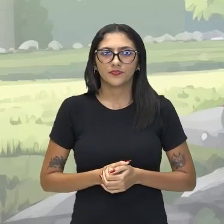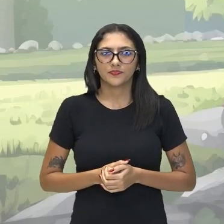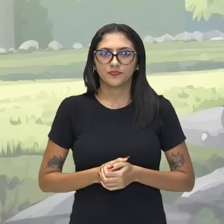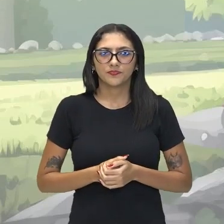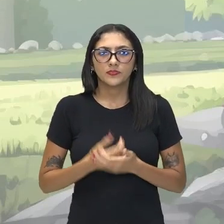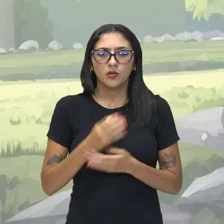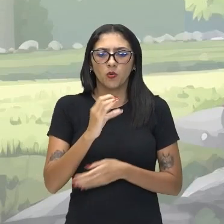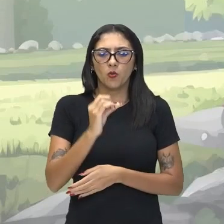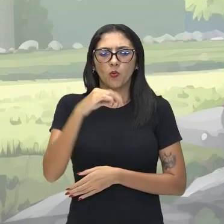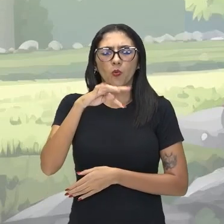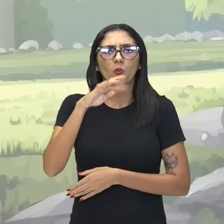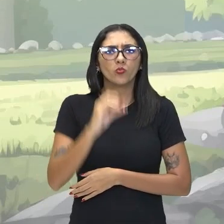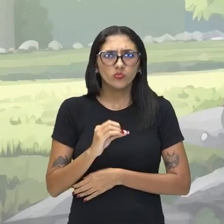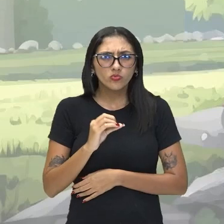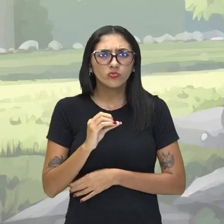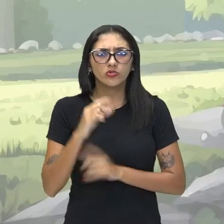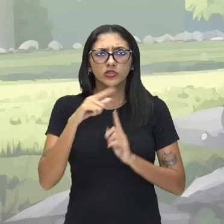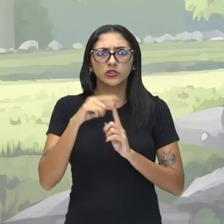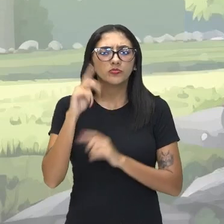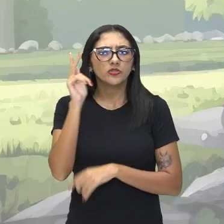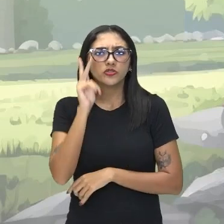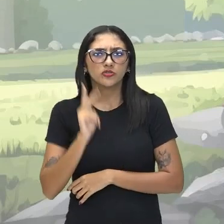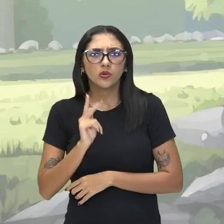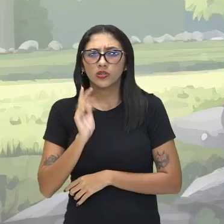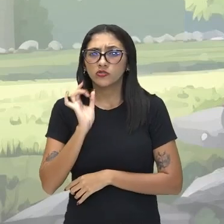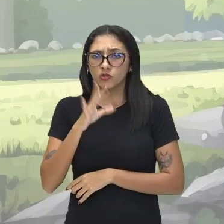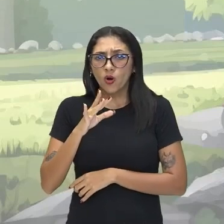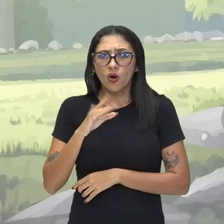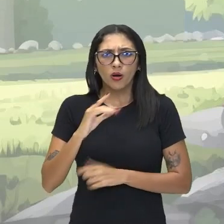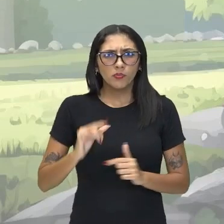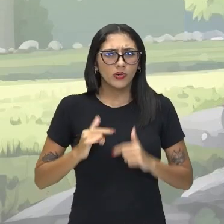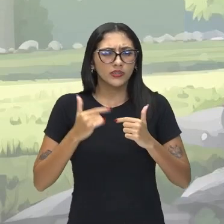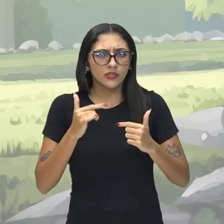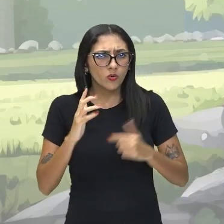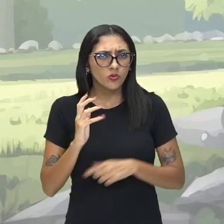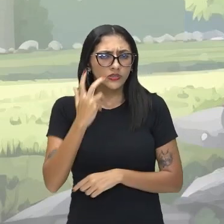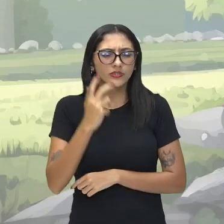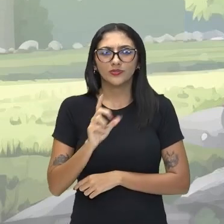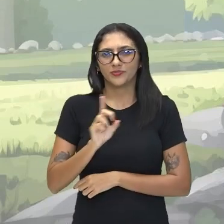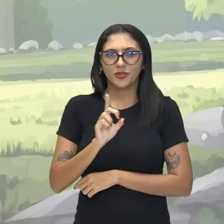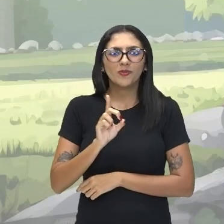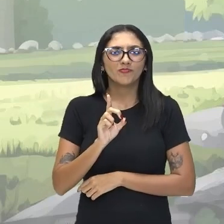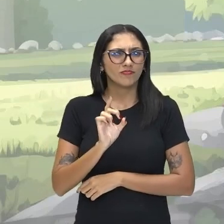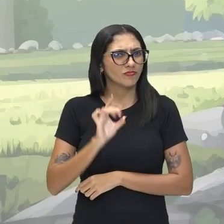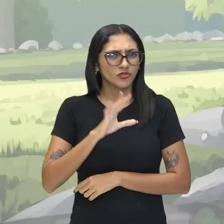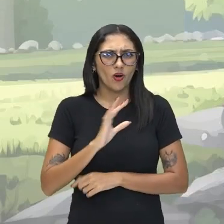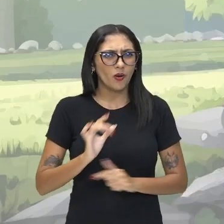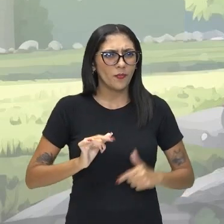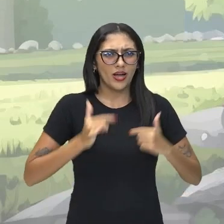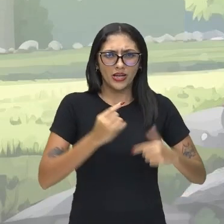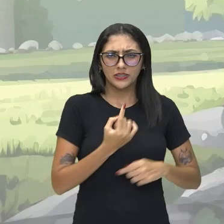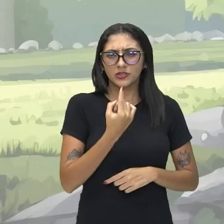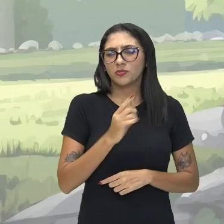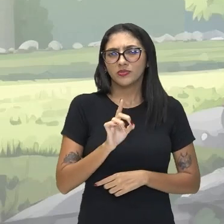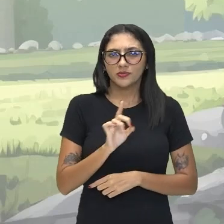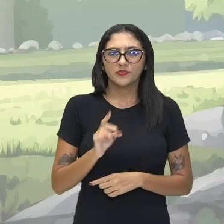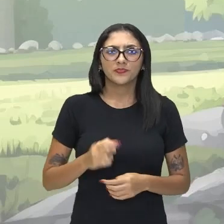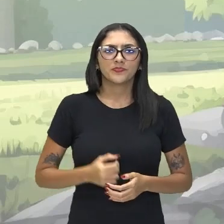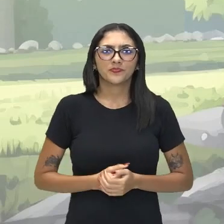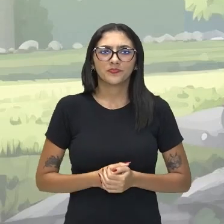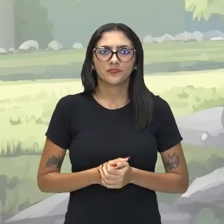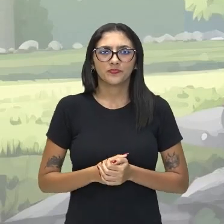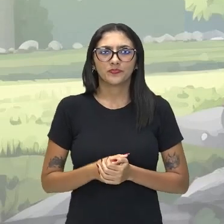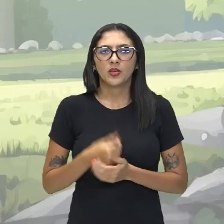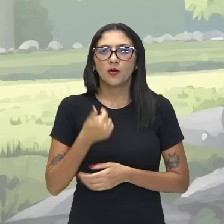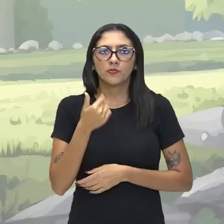se refere só ao acontecido. Olha que interessante, tá? Não se refere só ao acontecido. não tem